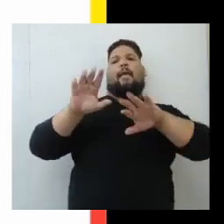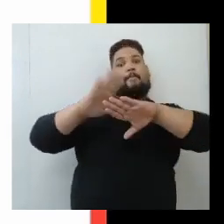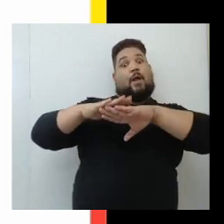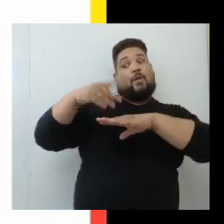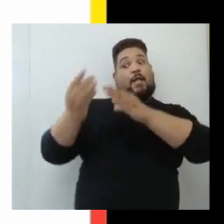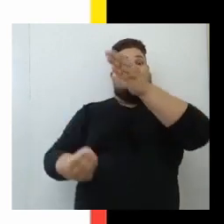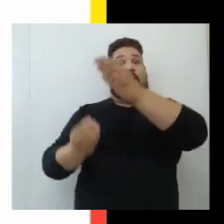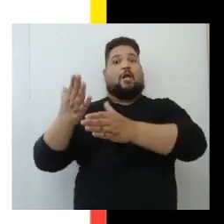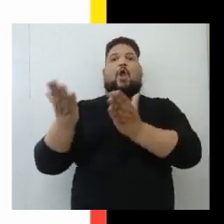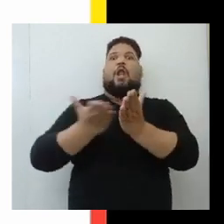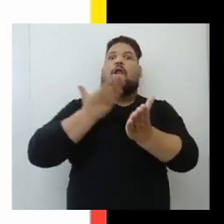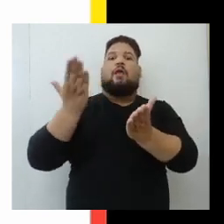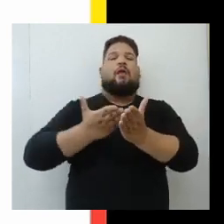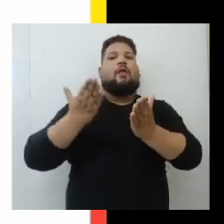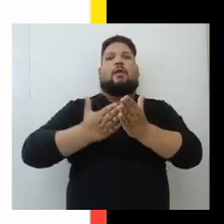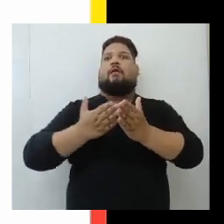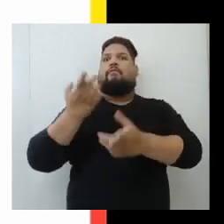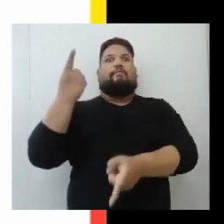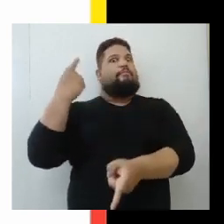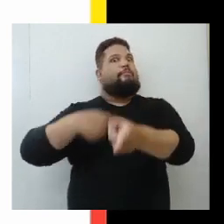obra revolucionária em